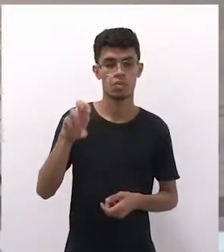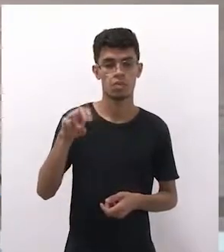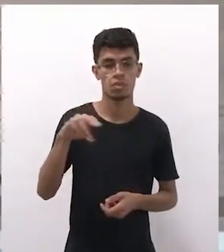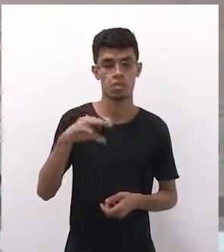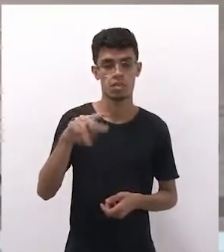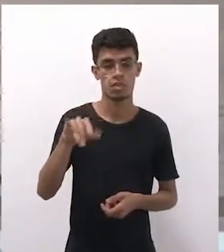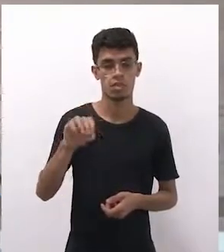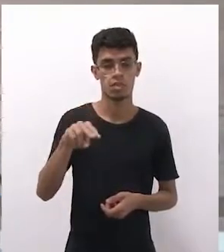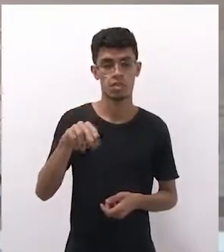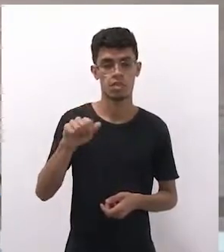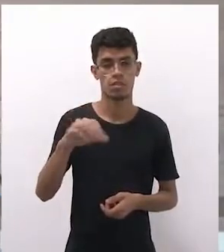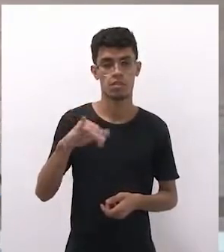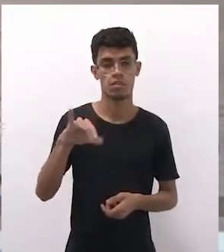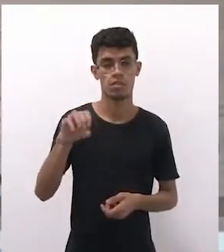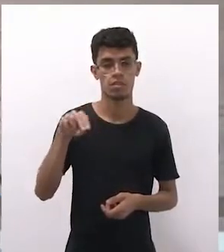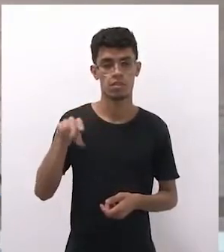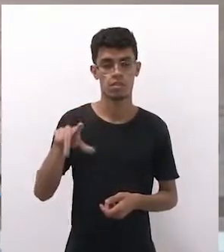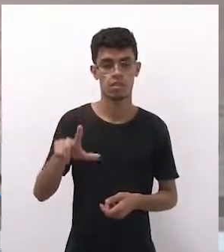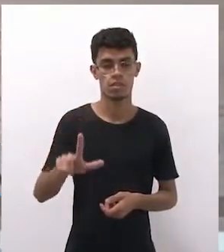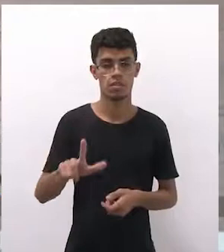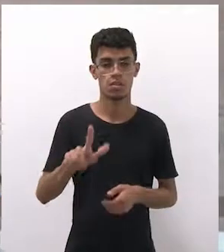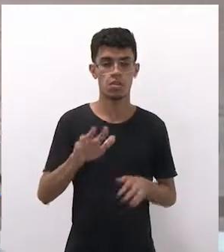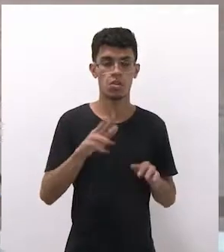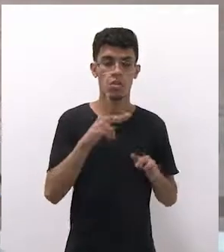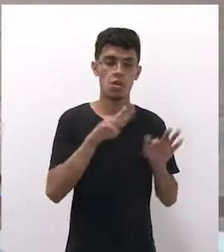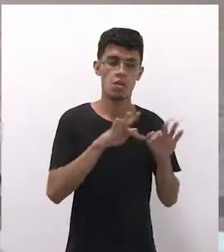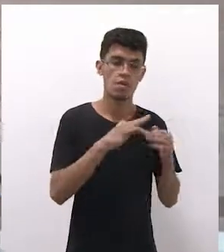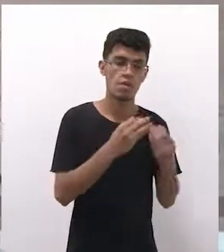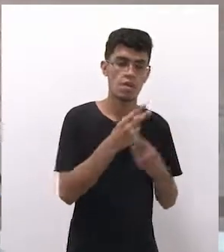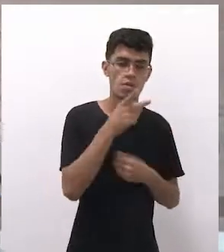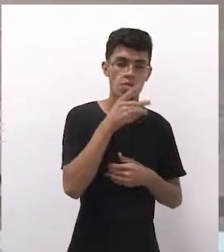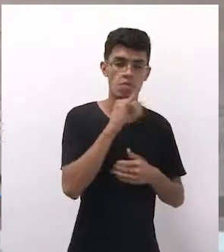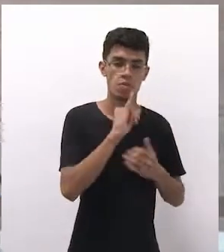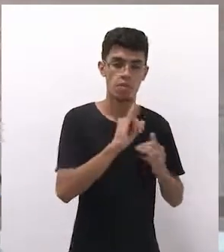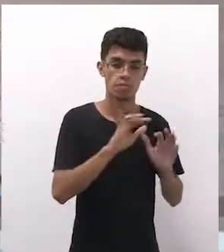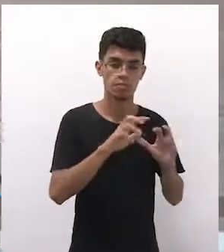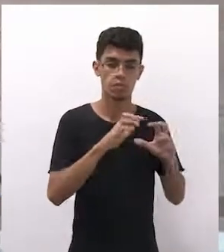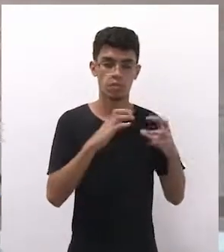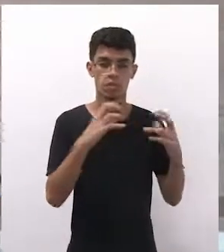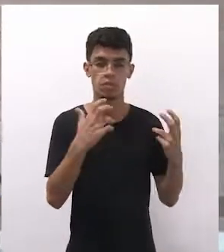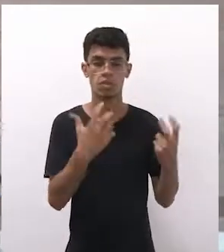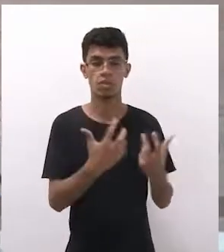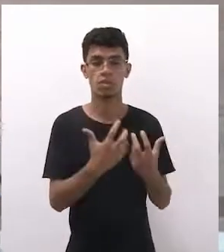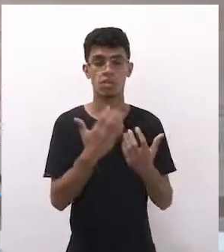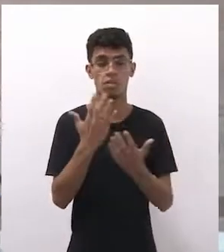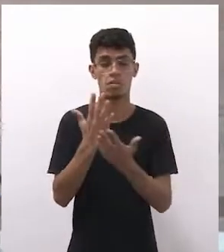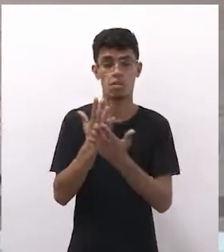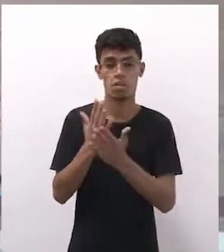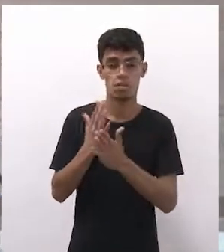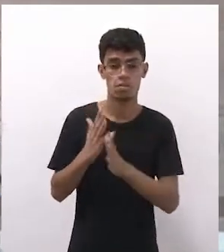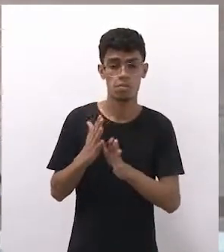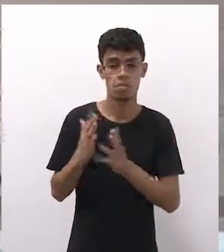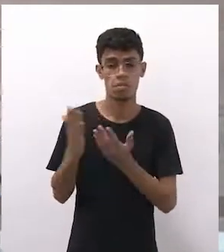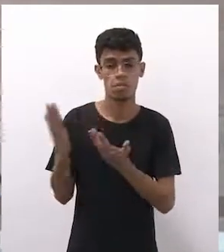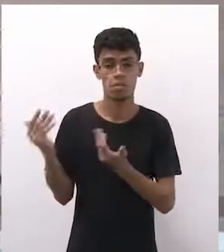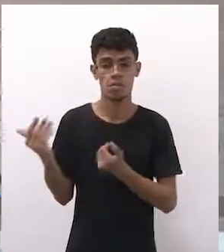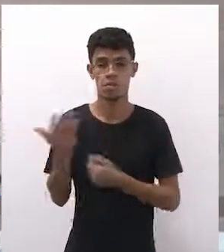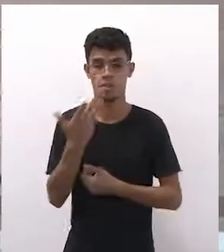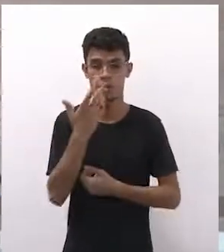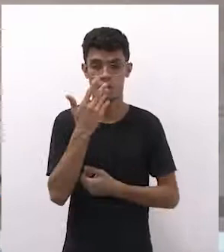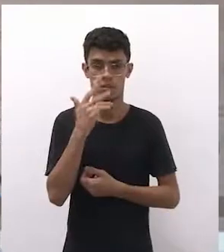juntaram, era justamente para pôr limites nessa exploração do trabalho das crianças, adolescentes e das mulheres,